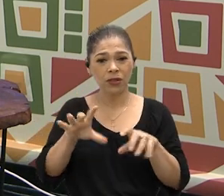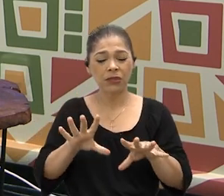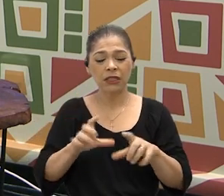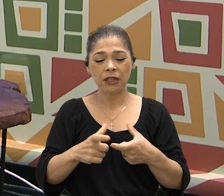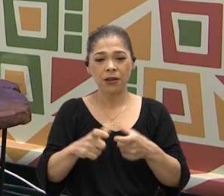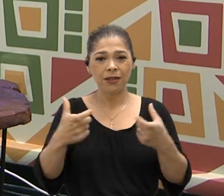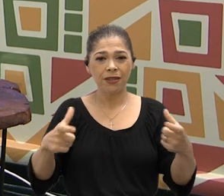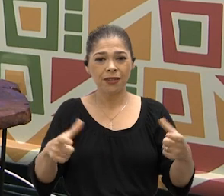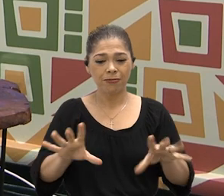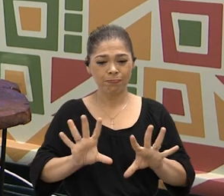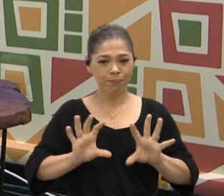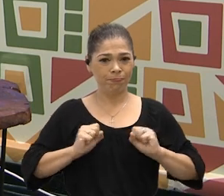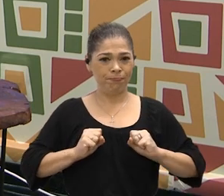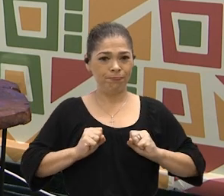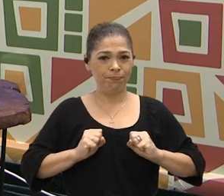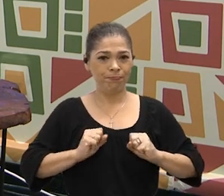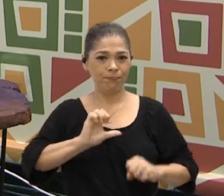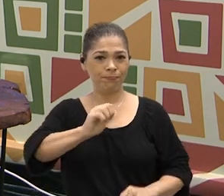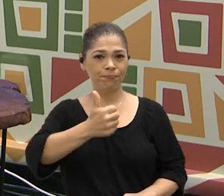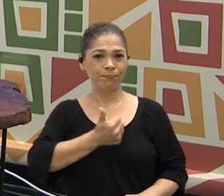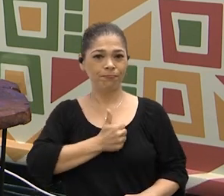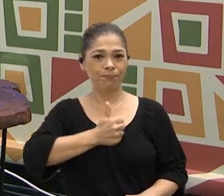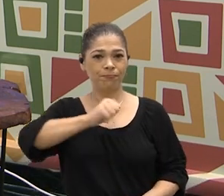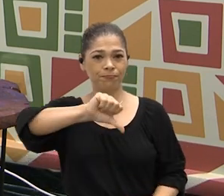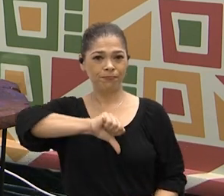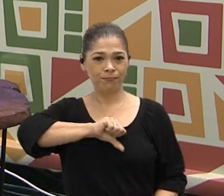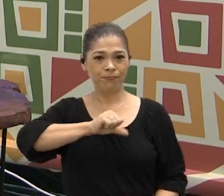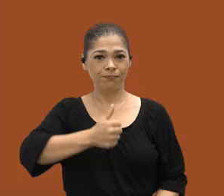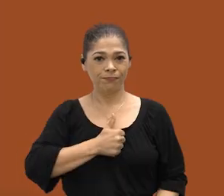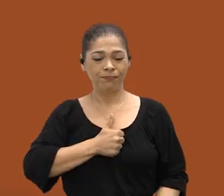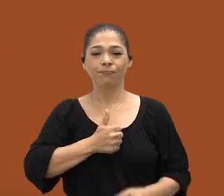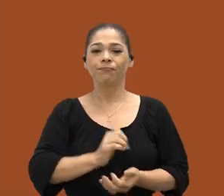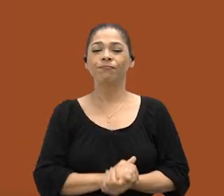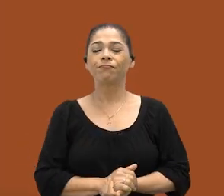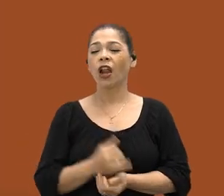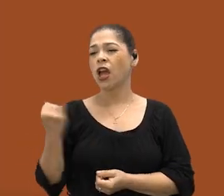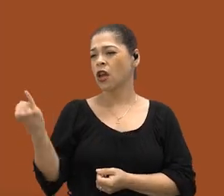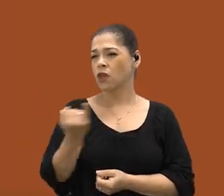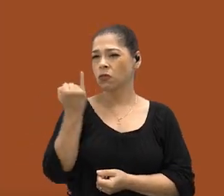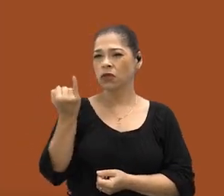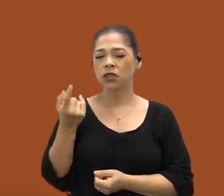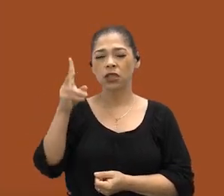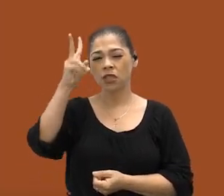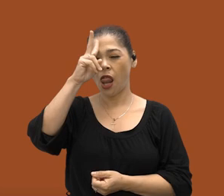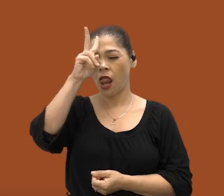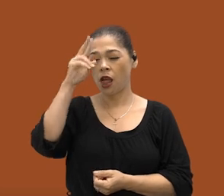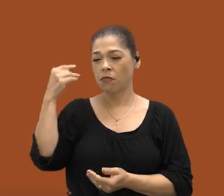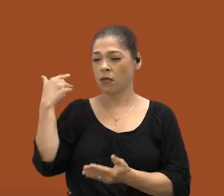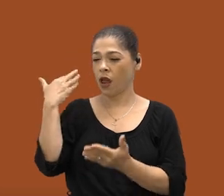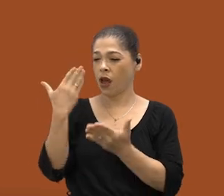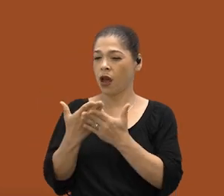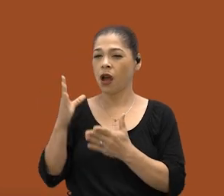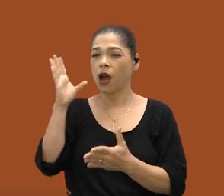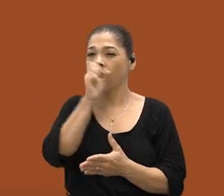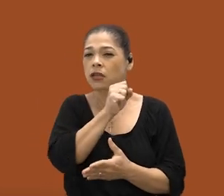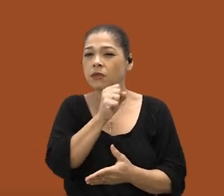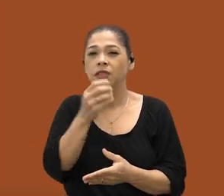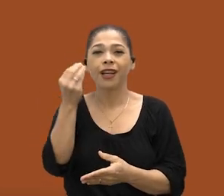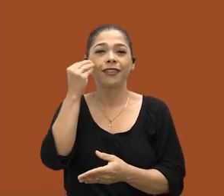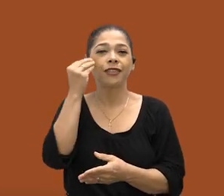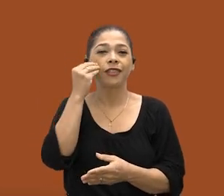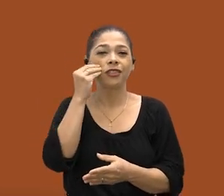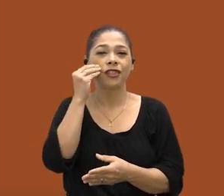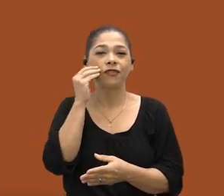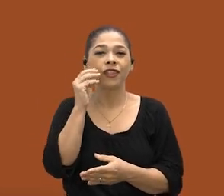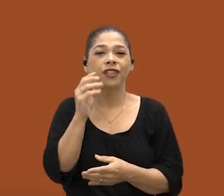aumentar a nossa autoestima acho que é importante recuperar rapidamente essa